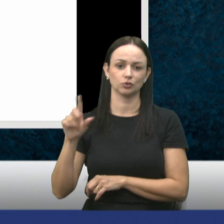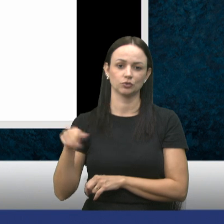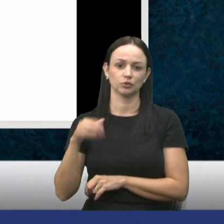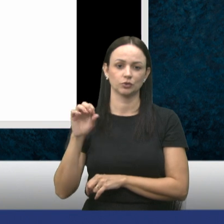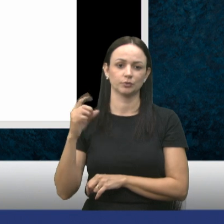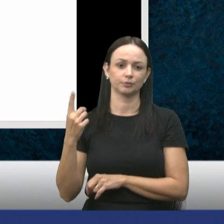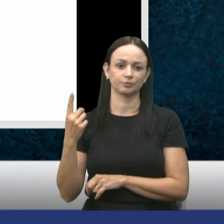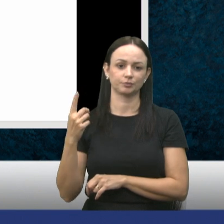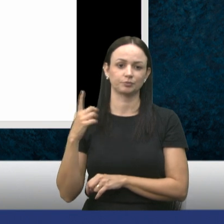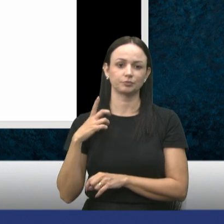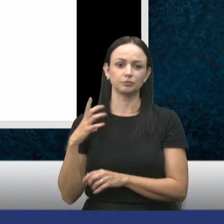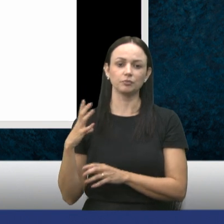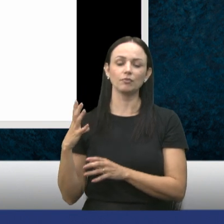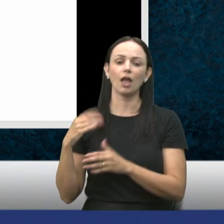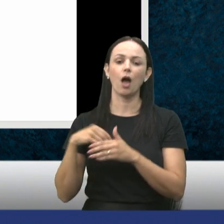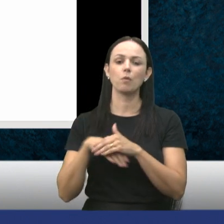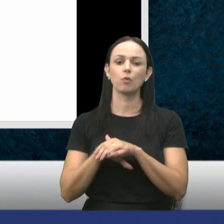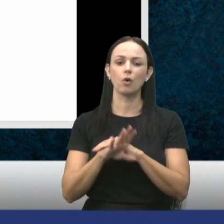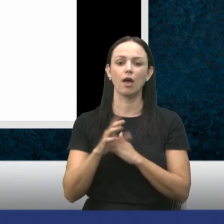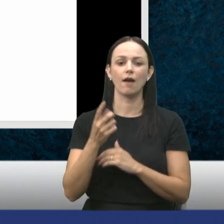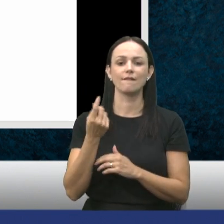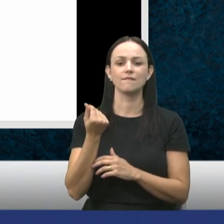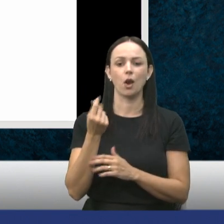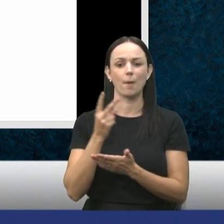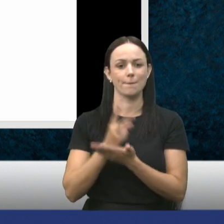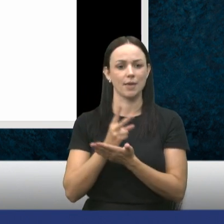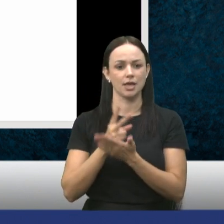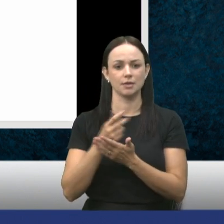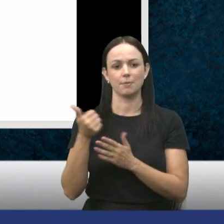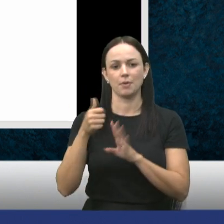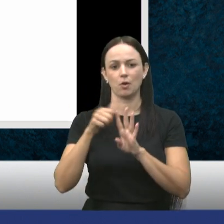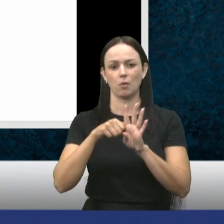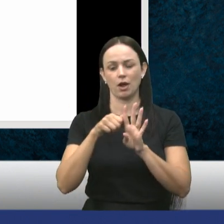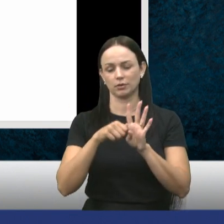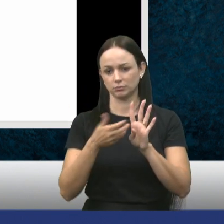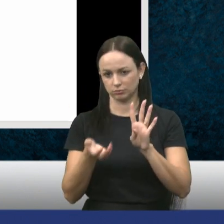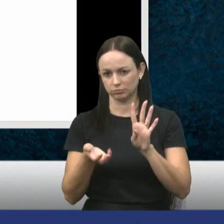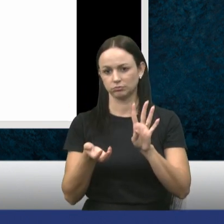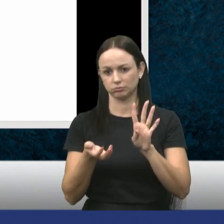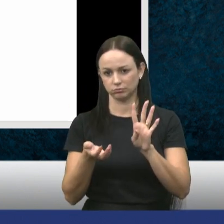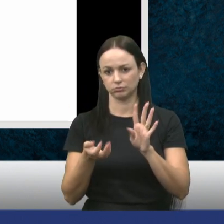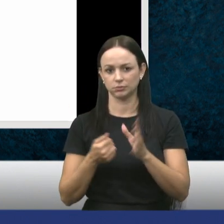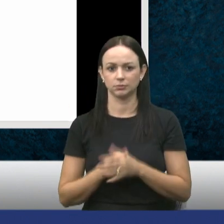22,01%. O acumulado é o mesmo valor do primeiro quadrimestre, já que só estamos...